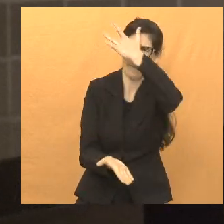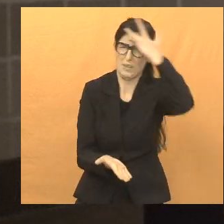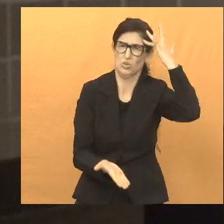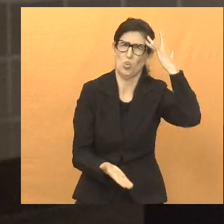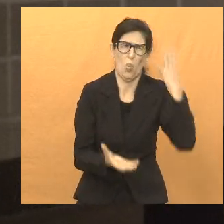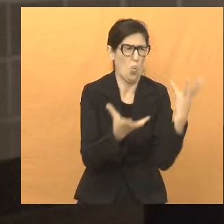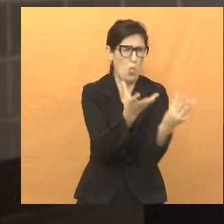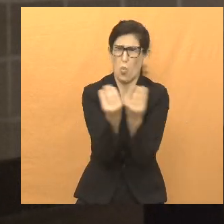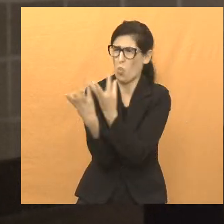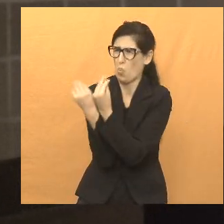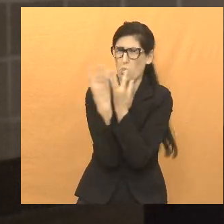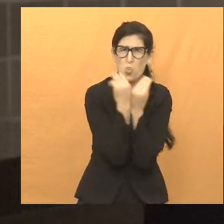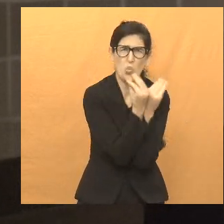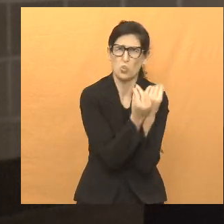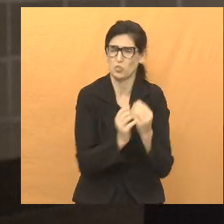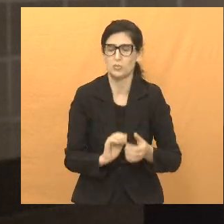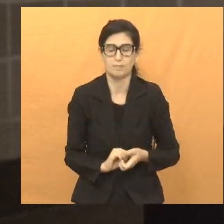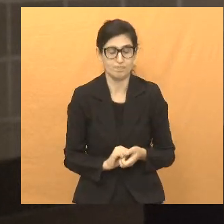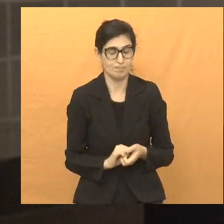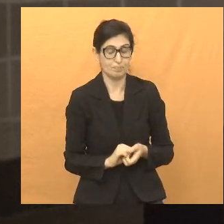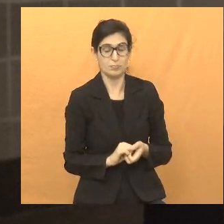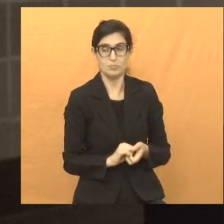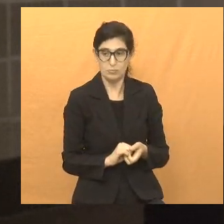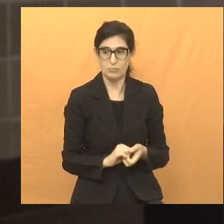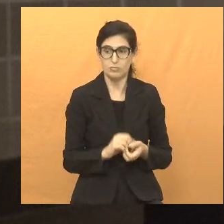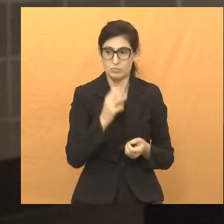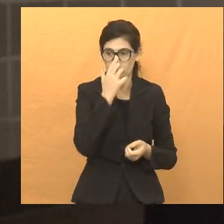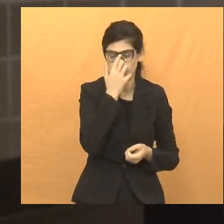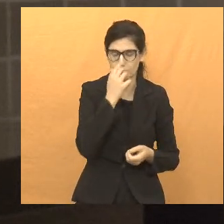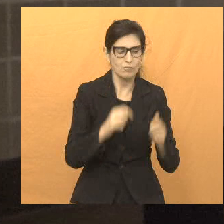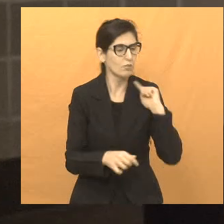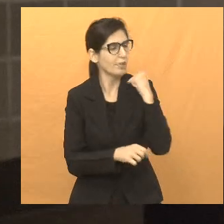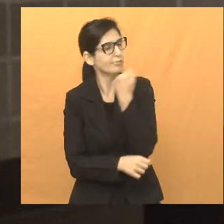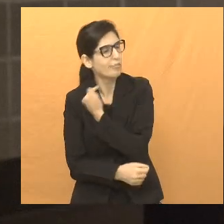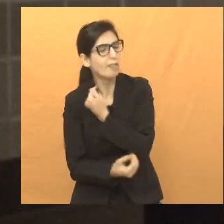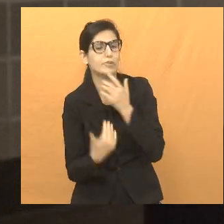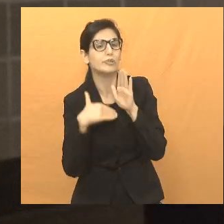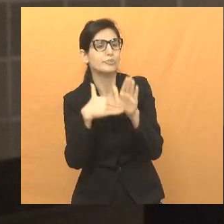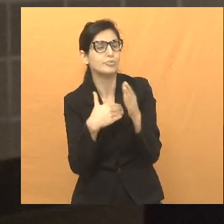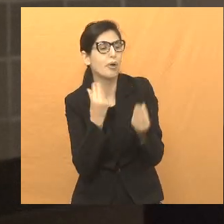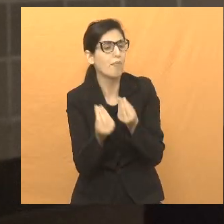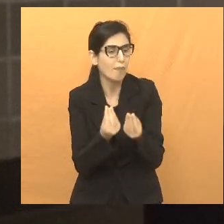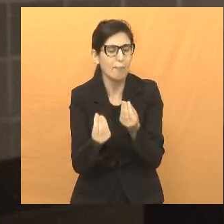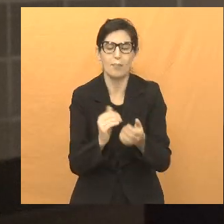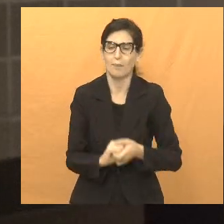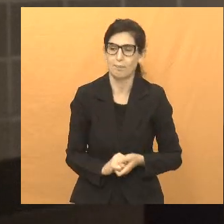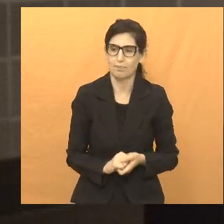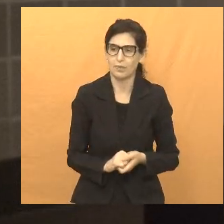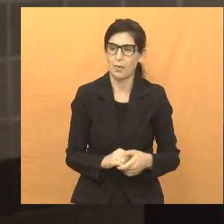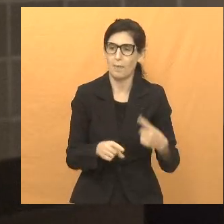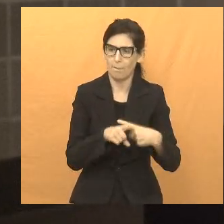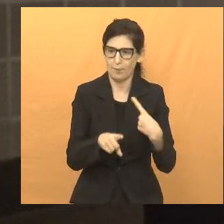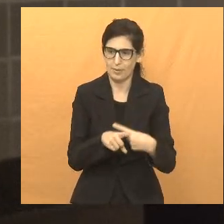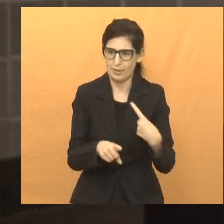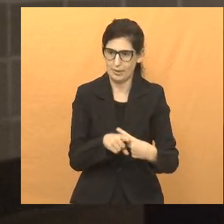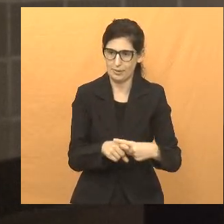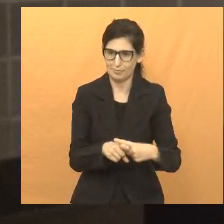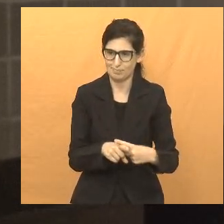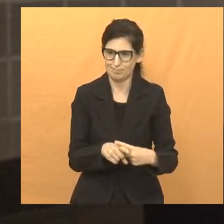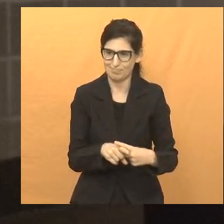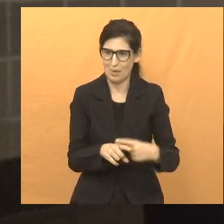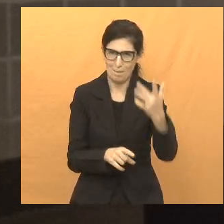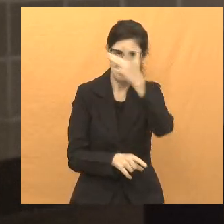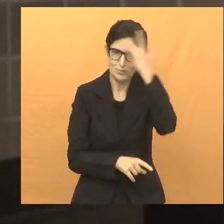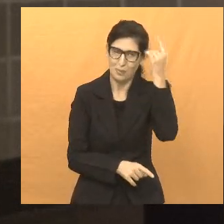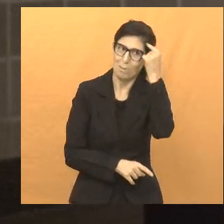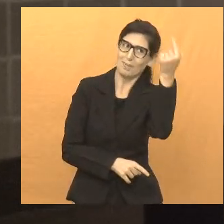atendíamos a todas as solicitações, porque havia um enquadramento, pelo menos no imaginário popular,